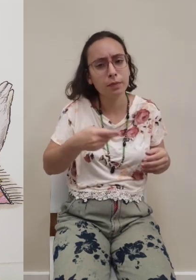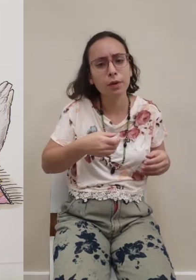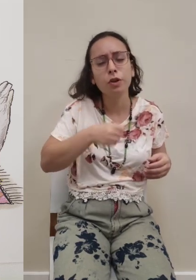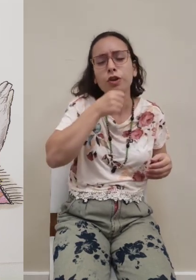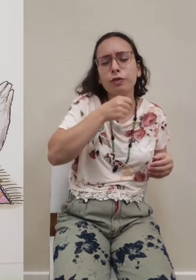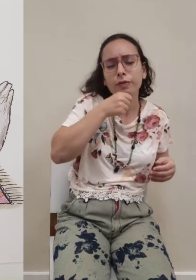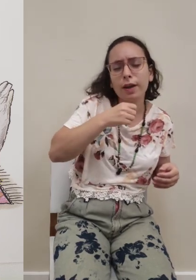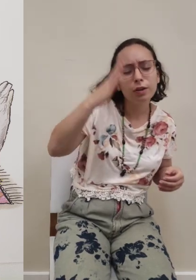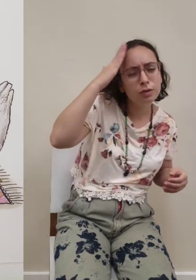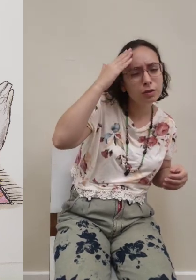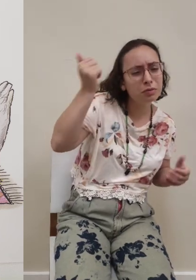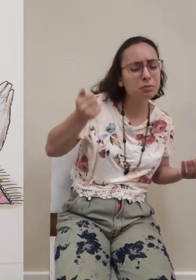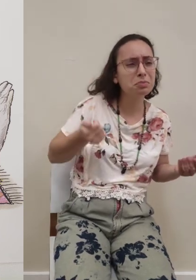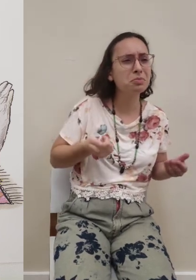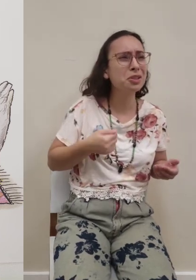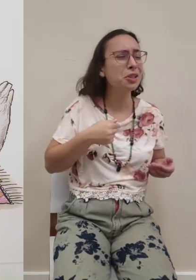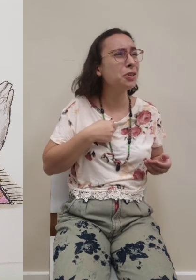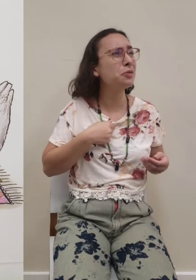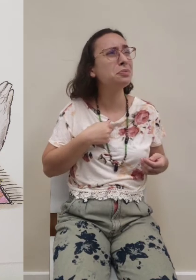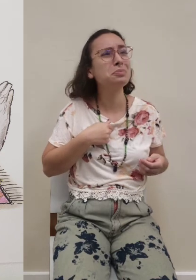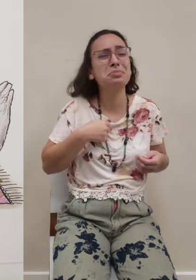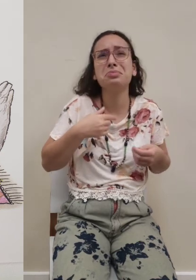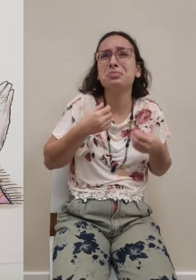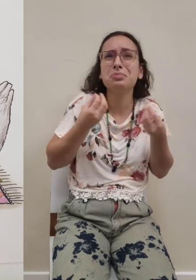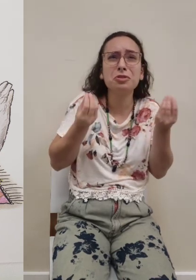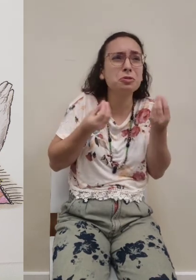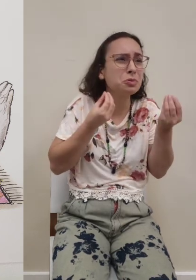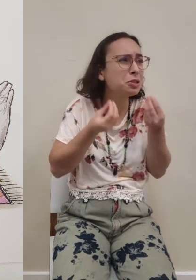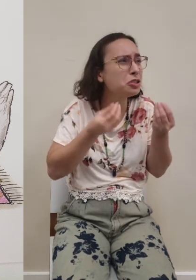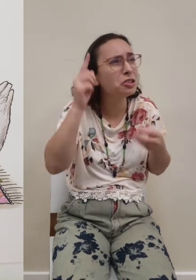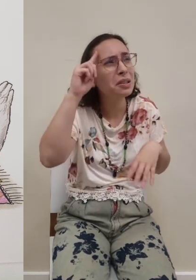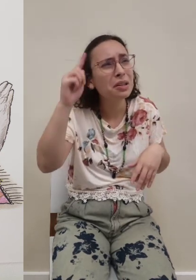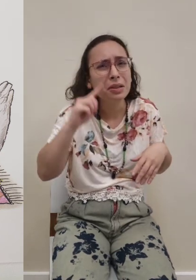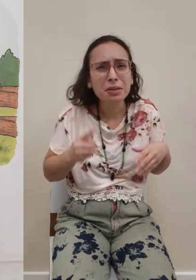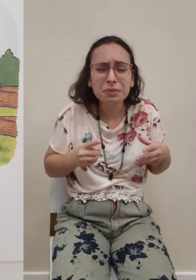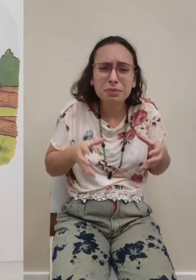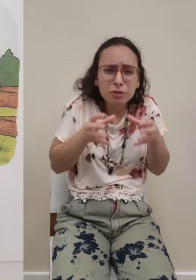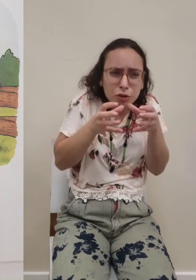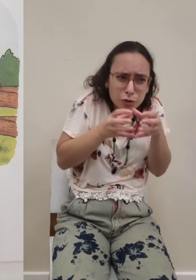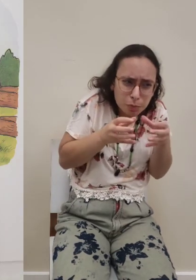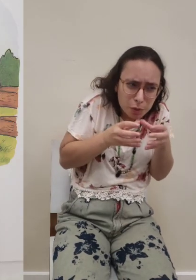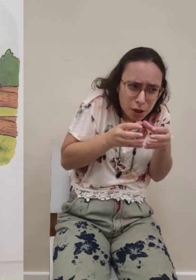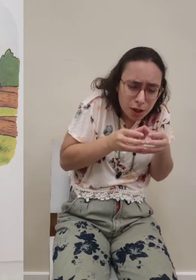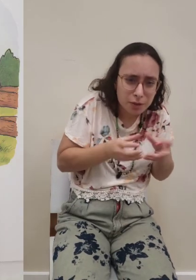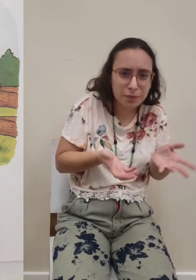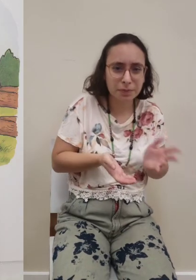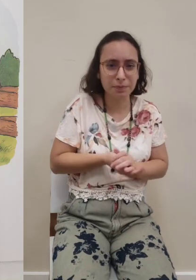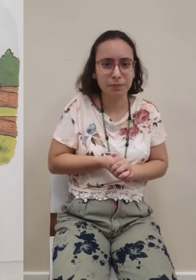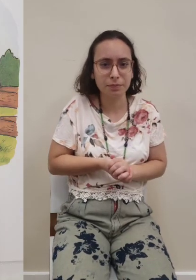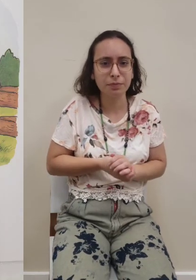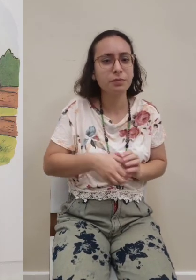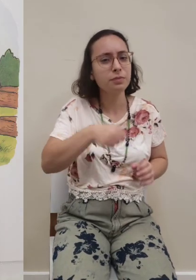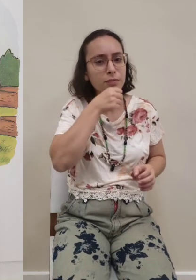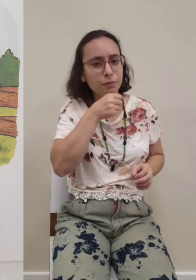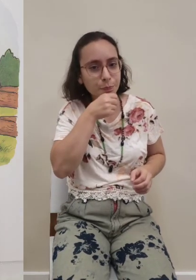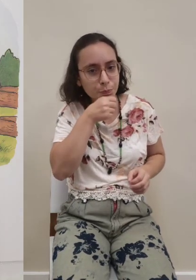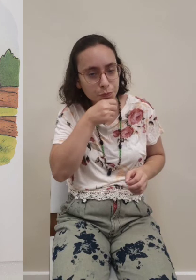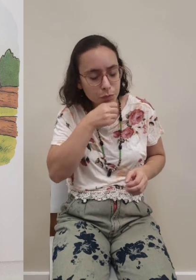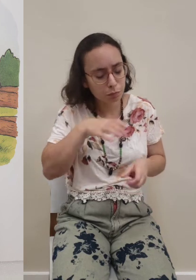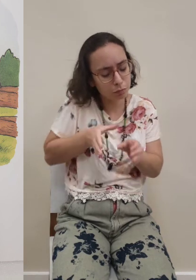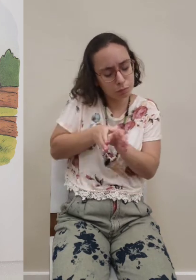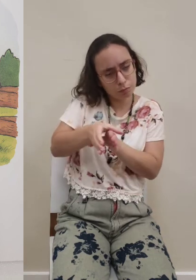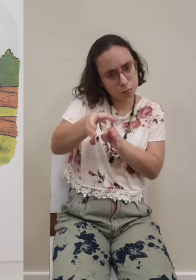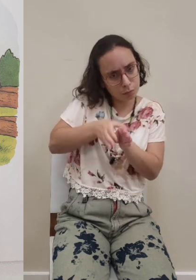sábio, não sei o que faço. Esta casa é apertada e sem espaço. O velho sábio aconselhou,